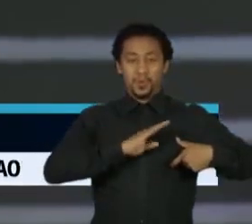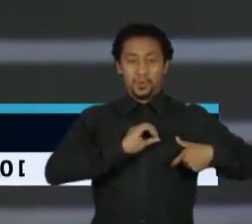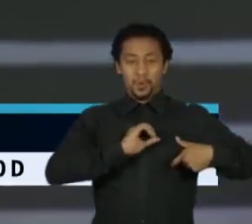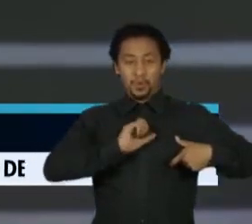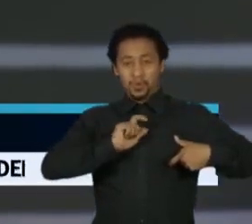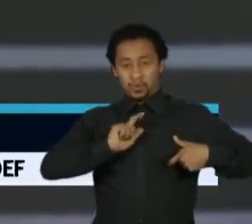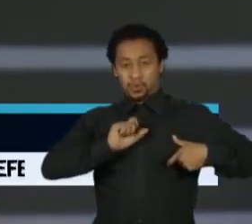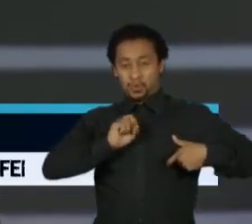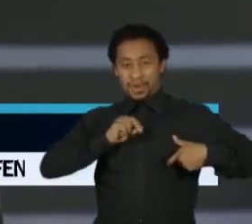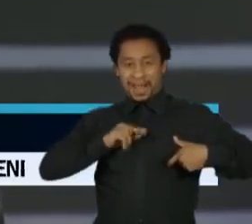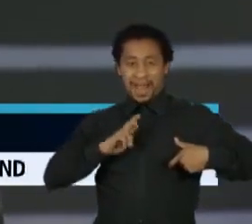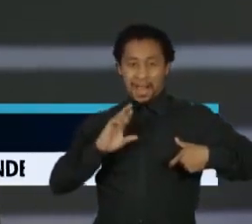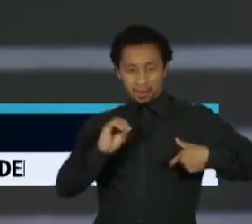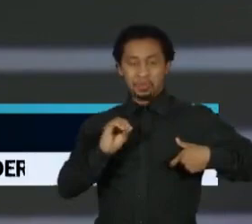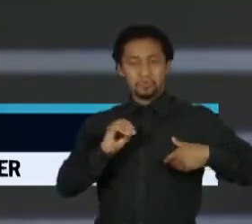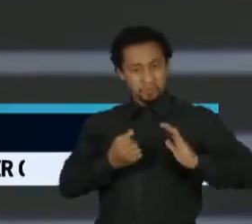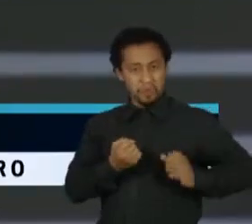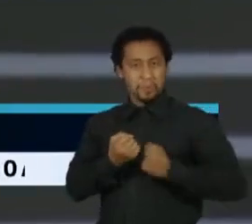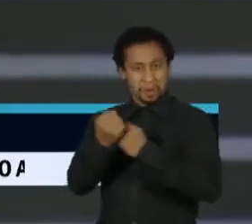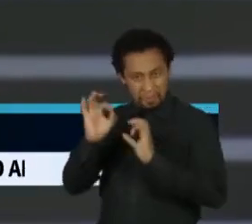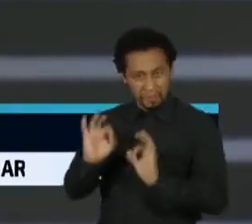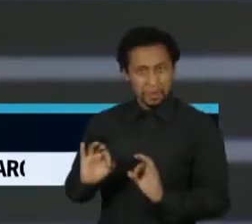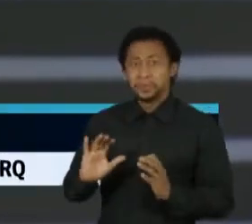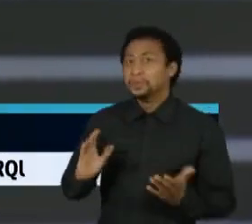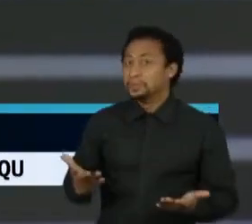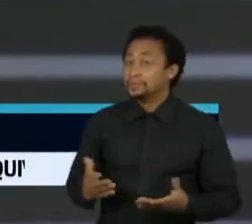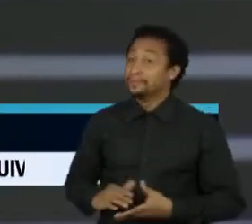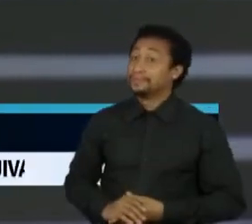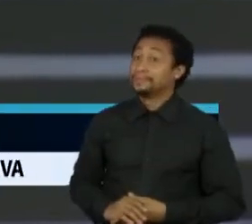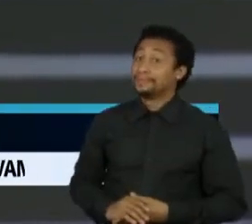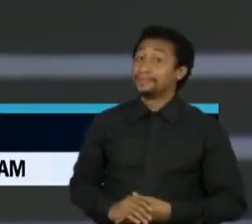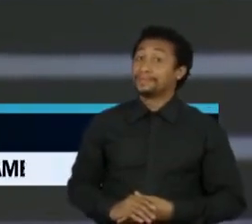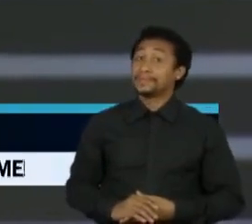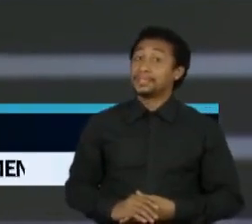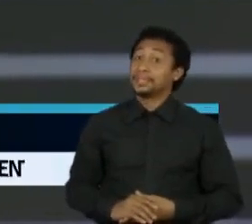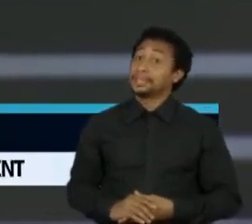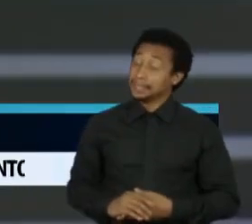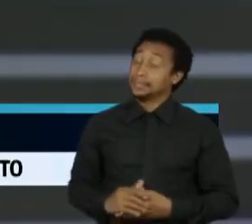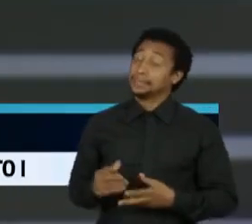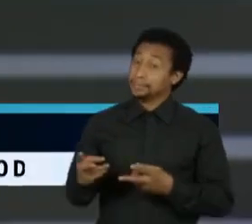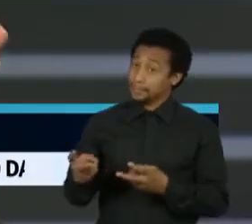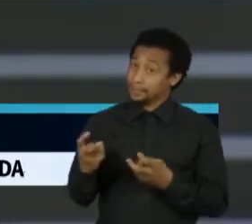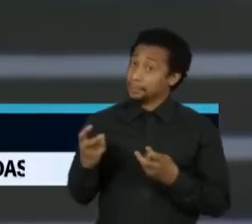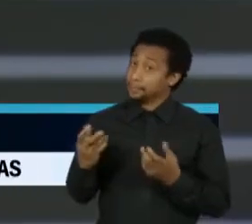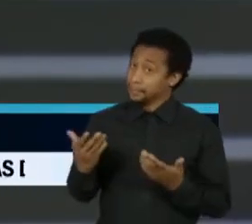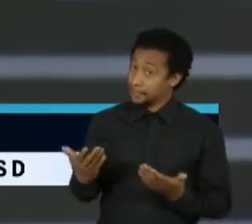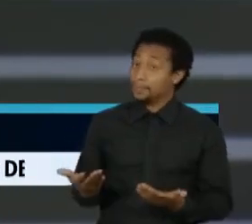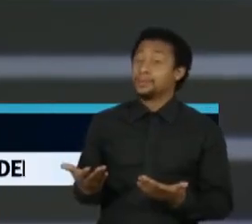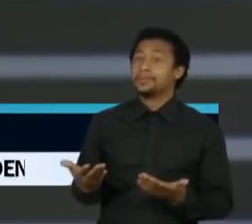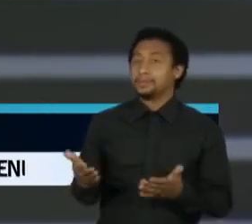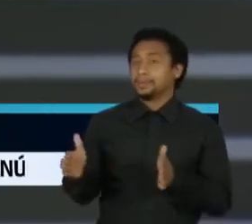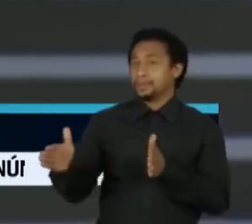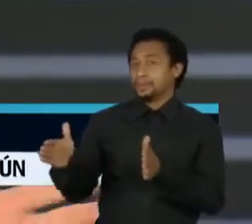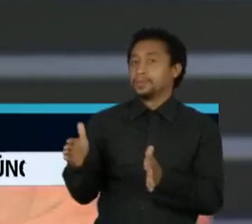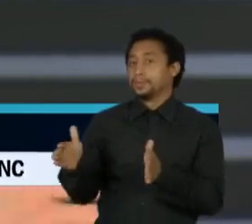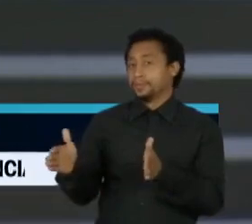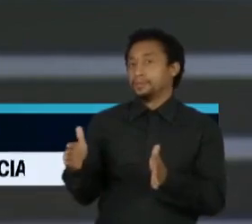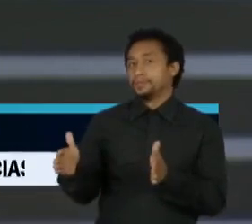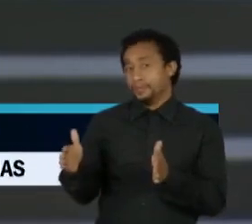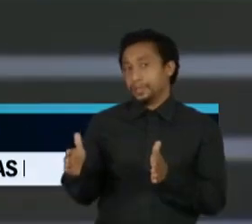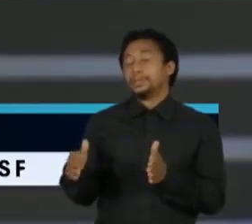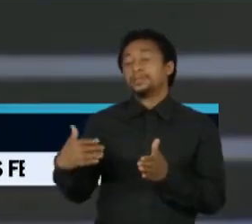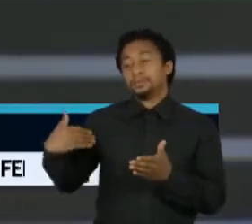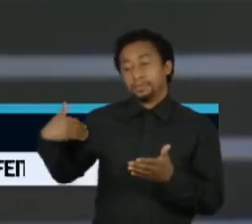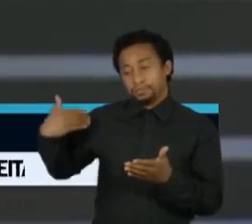aquela história? Isso é bastante complicado, Ana. Eu acho que o que a gente está vendo aí nesse momento que já tem